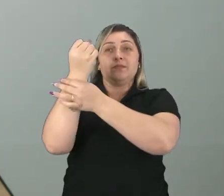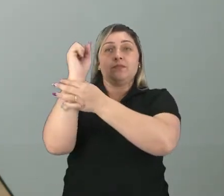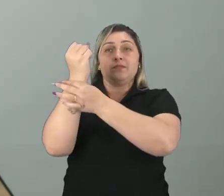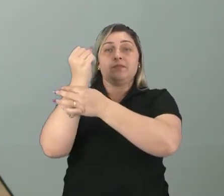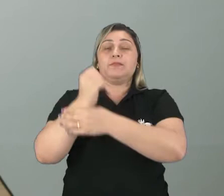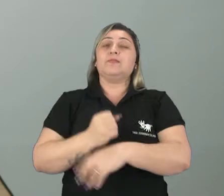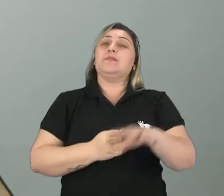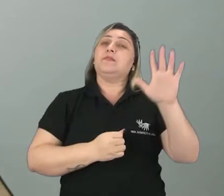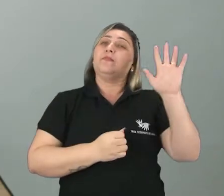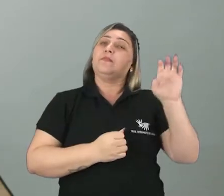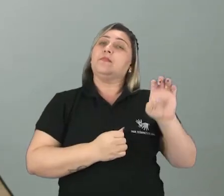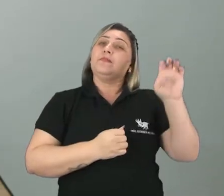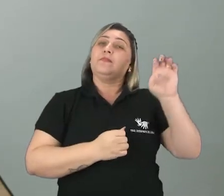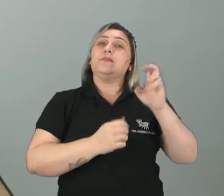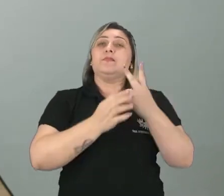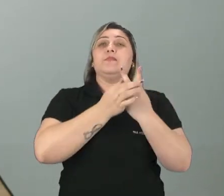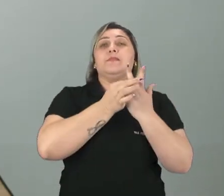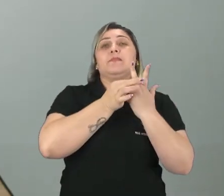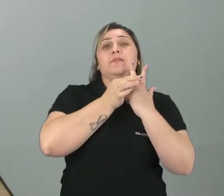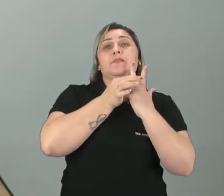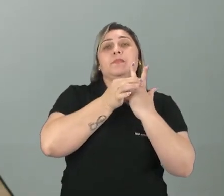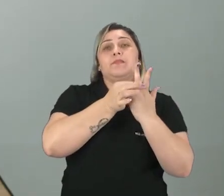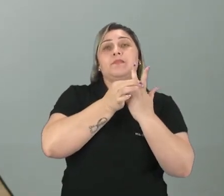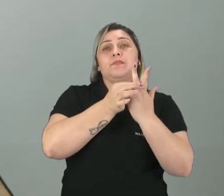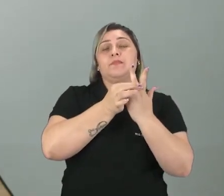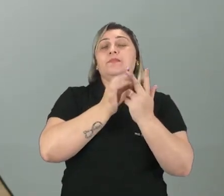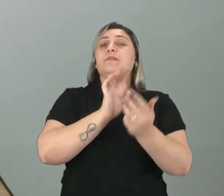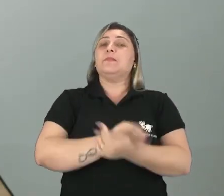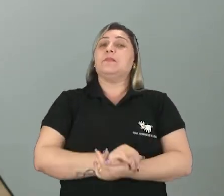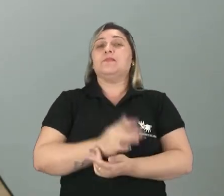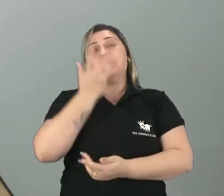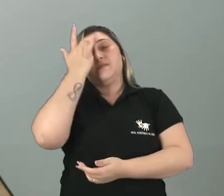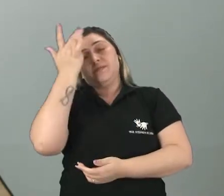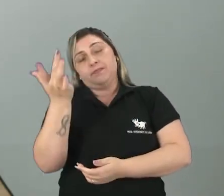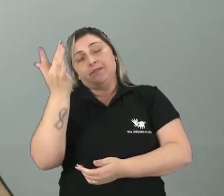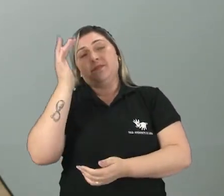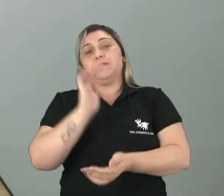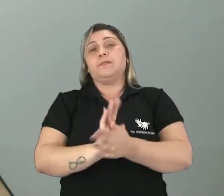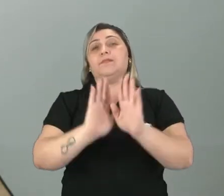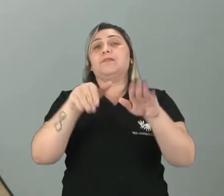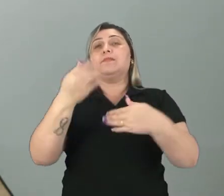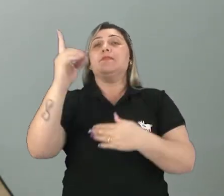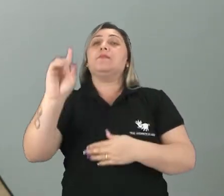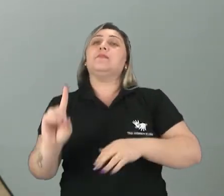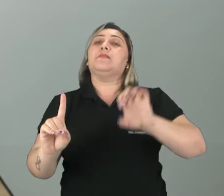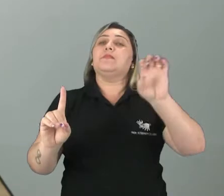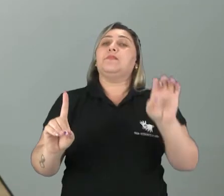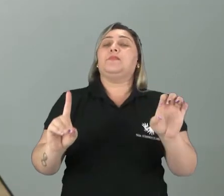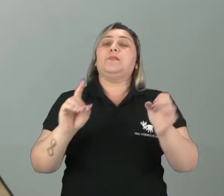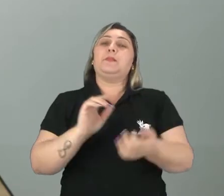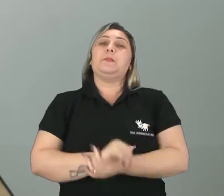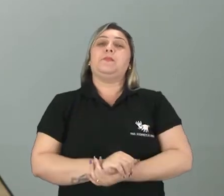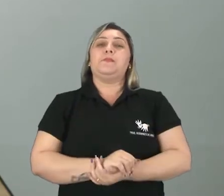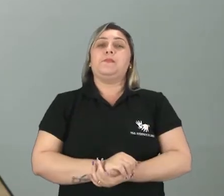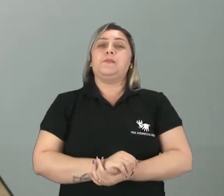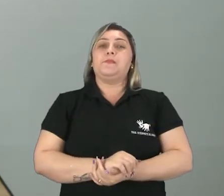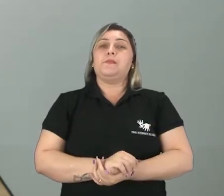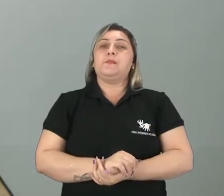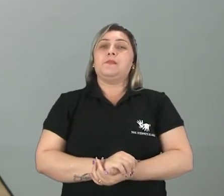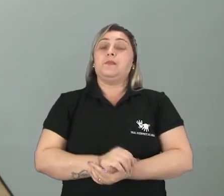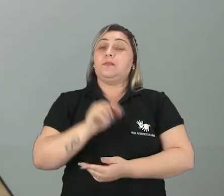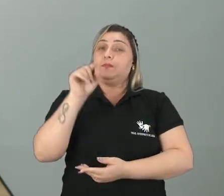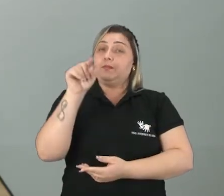pulseira e na mão esquerda um anel para que assim Facilite Qual a minha mão direita e qual a minha mão